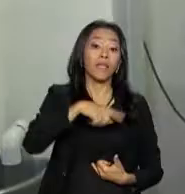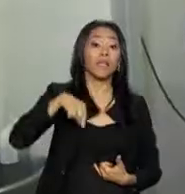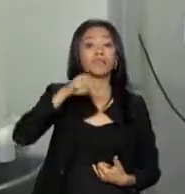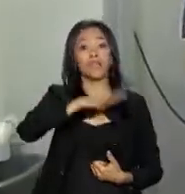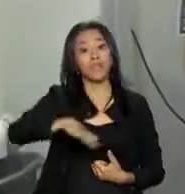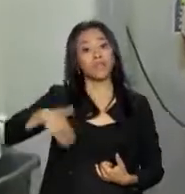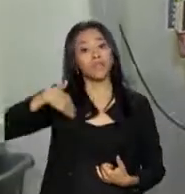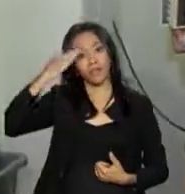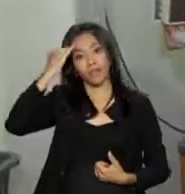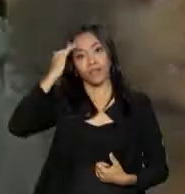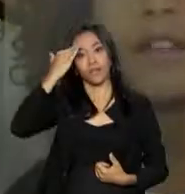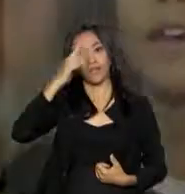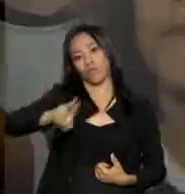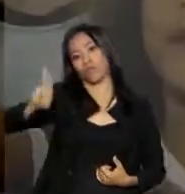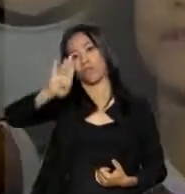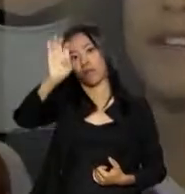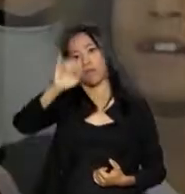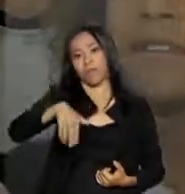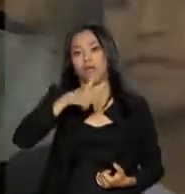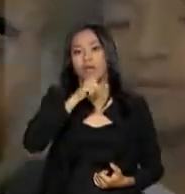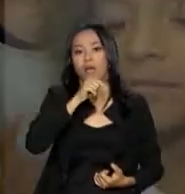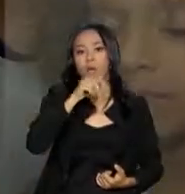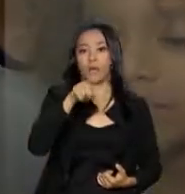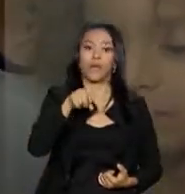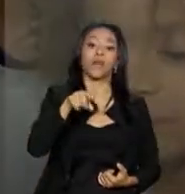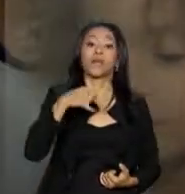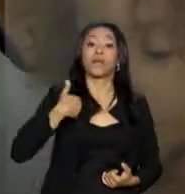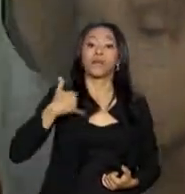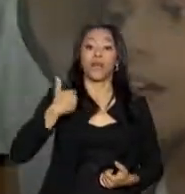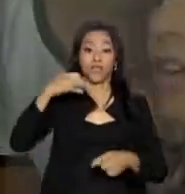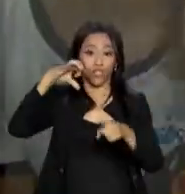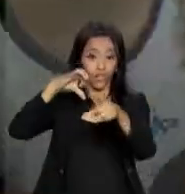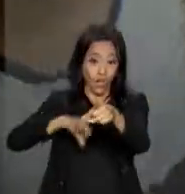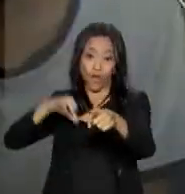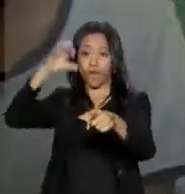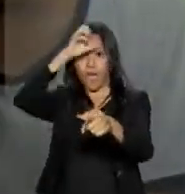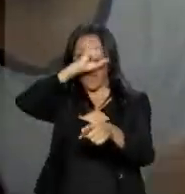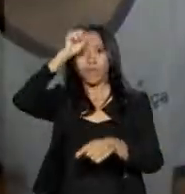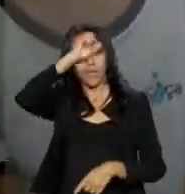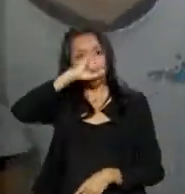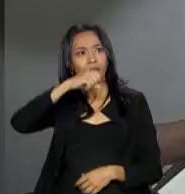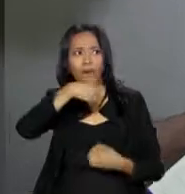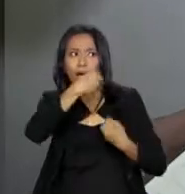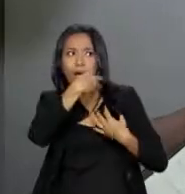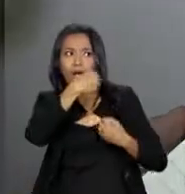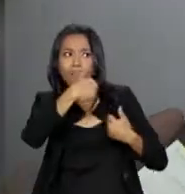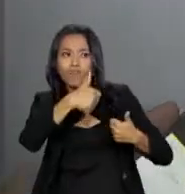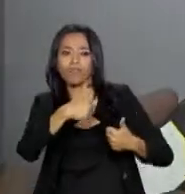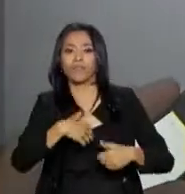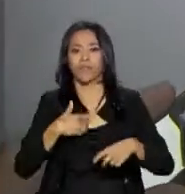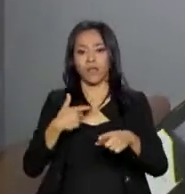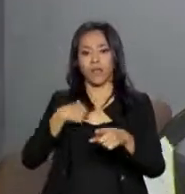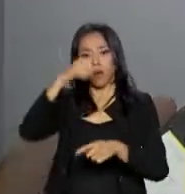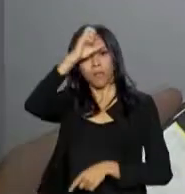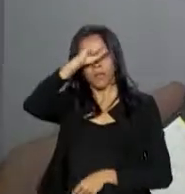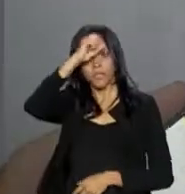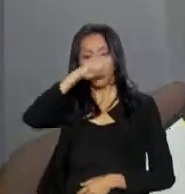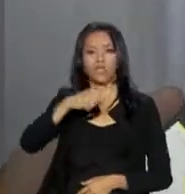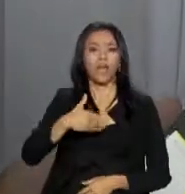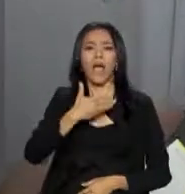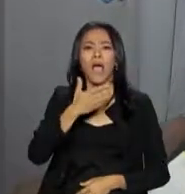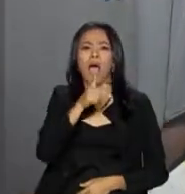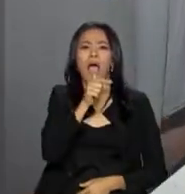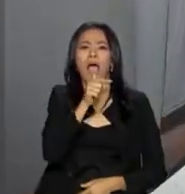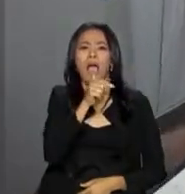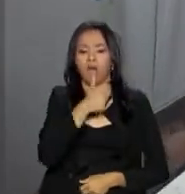importância de cuidar deste bem. Calieu de Siqueira, de 9 anos, aprendeu direitinho a lição. Eu aprendi que você não pode desperdiçar